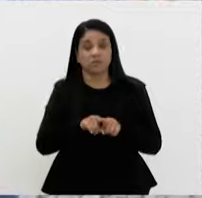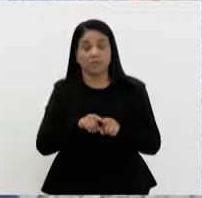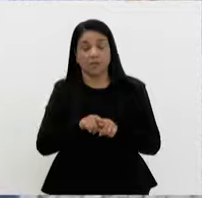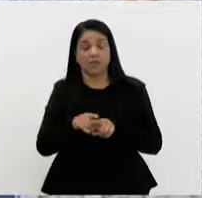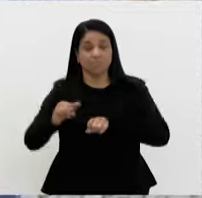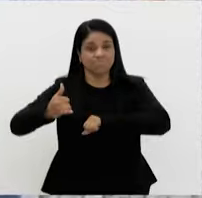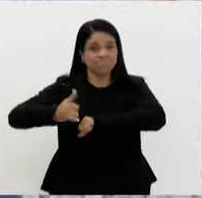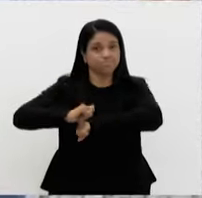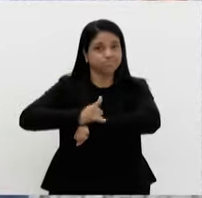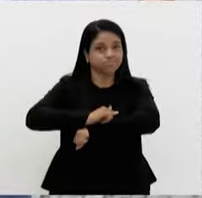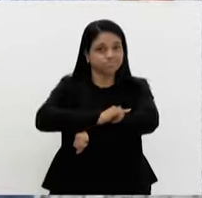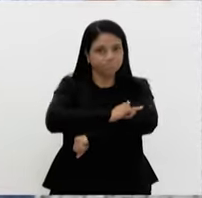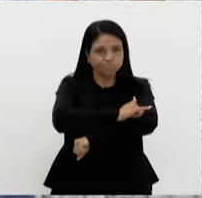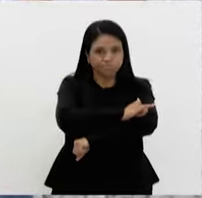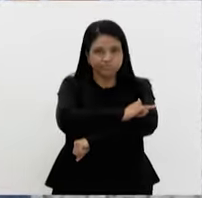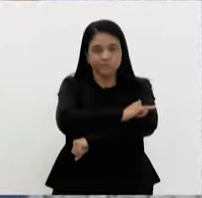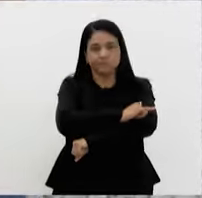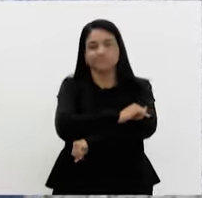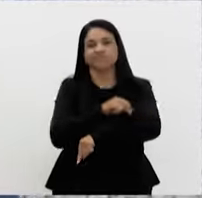acaba colocando